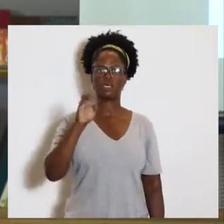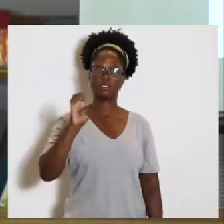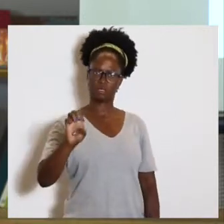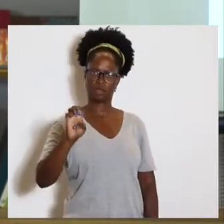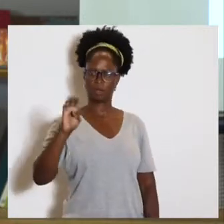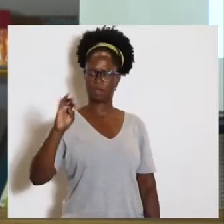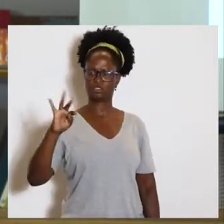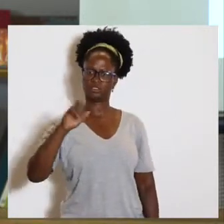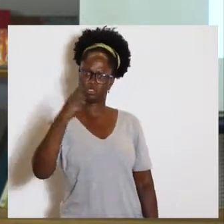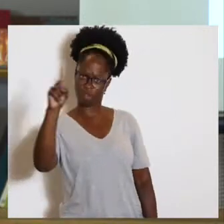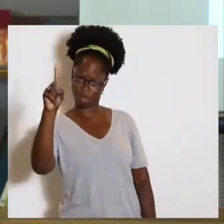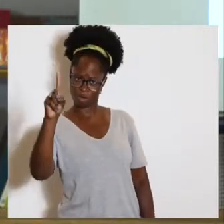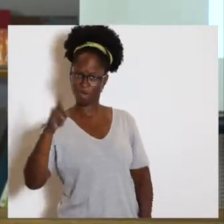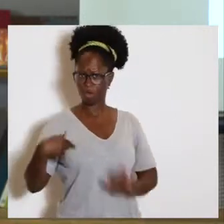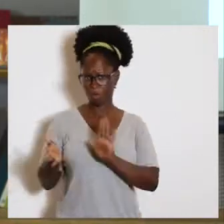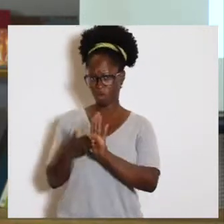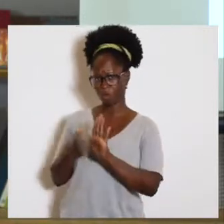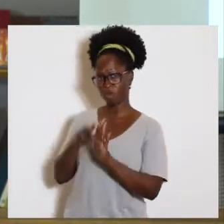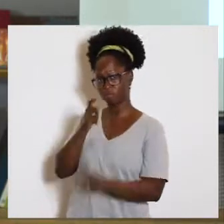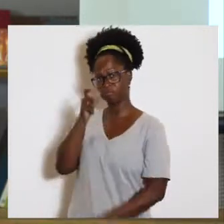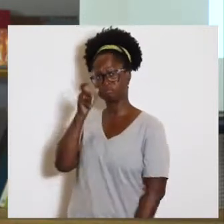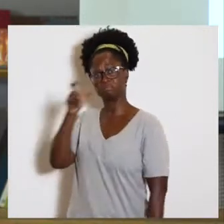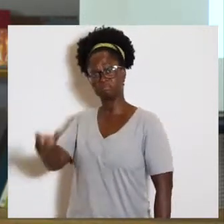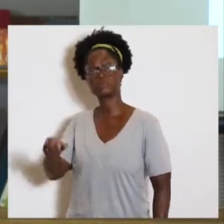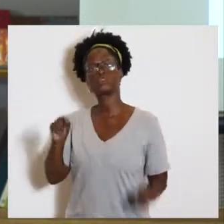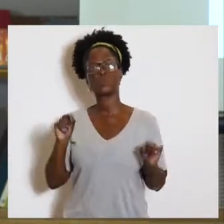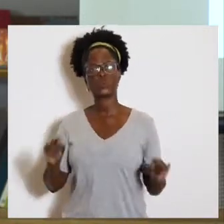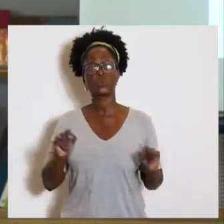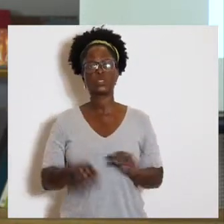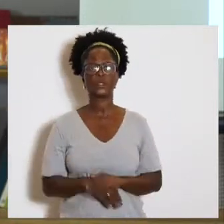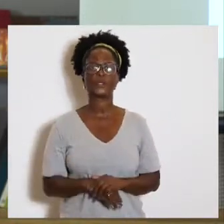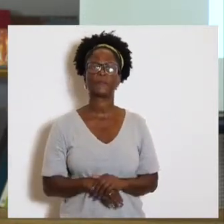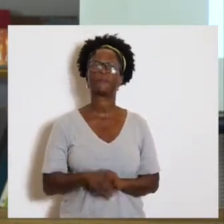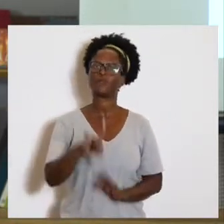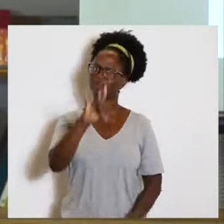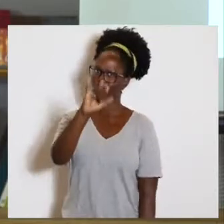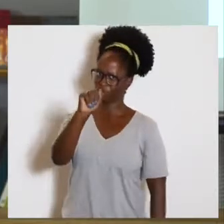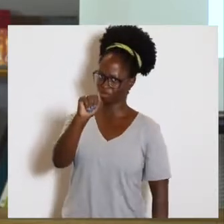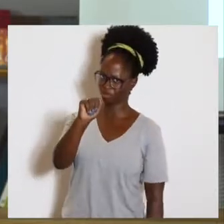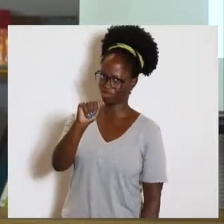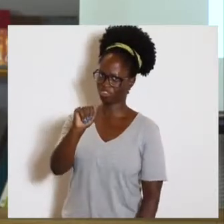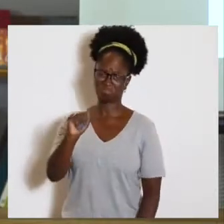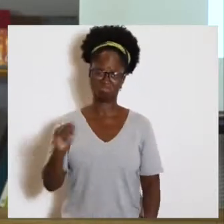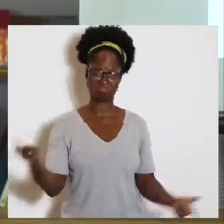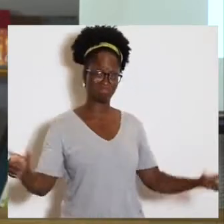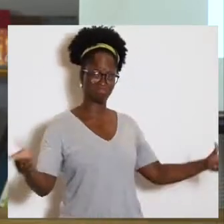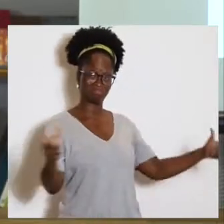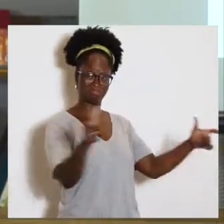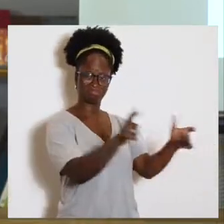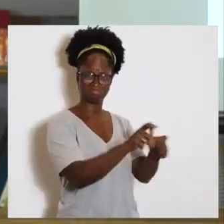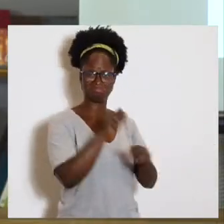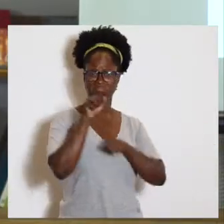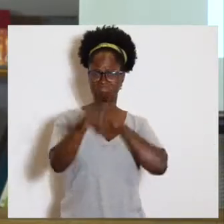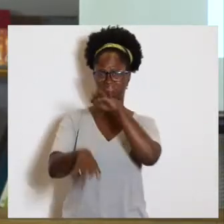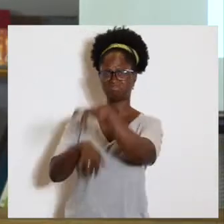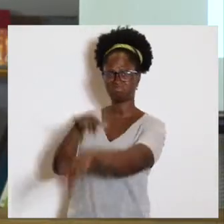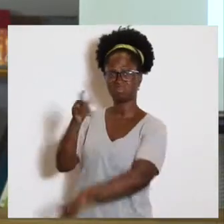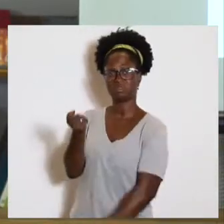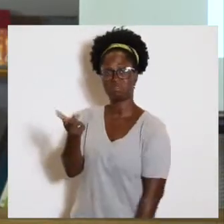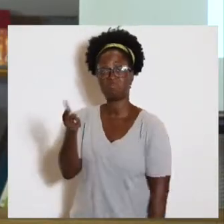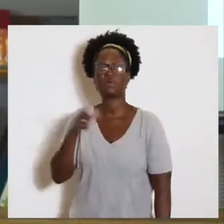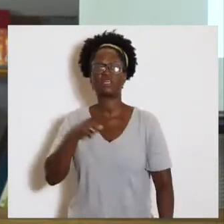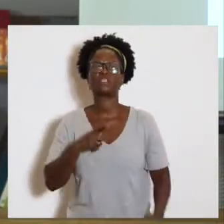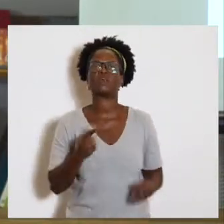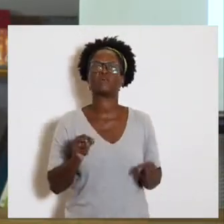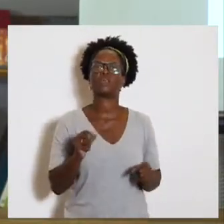batidão ele propõe a certidão algo interessante que é no dia de menor movimento ele organizaria a